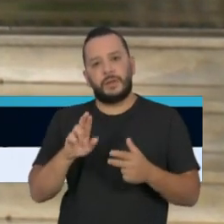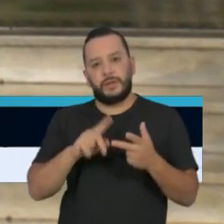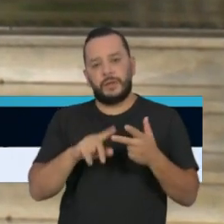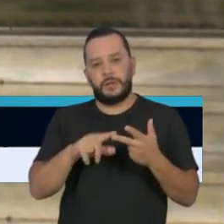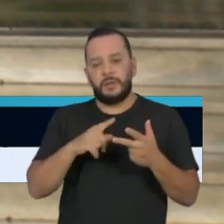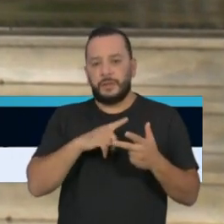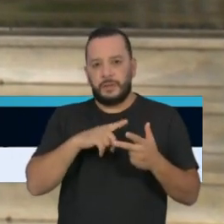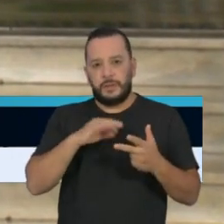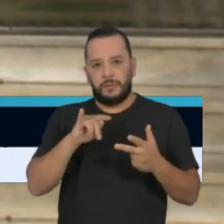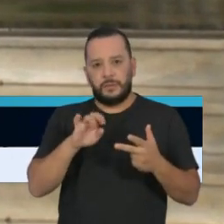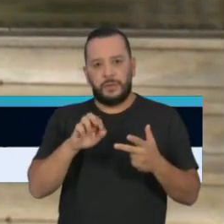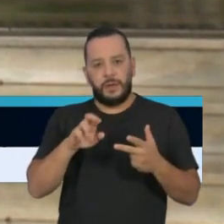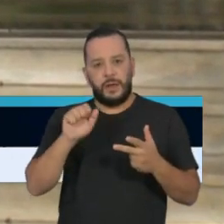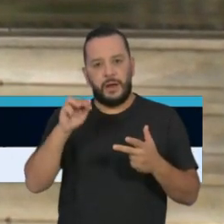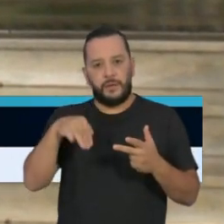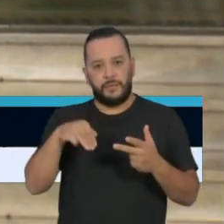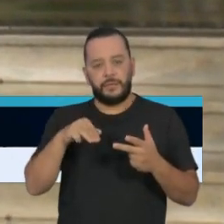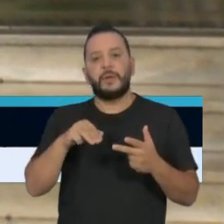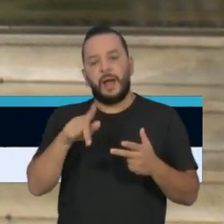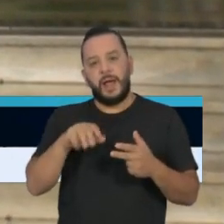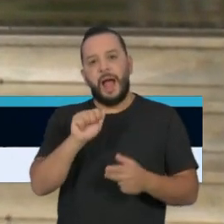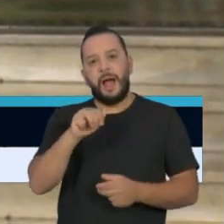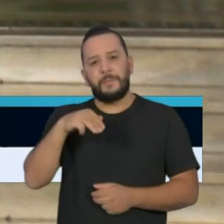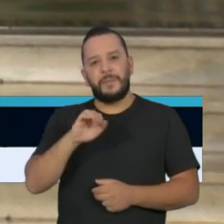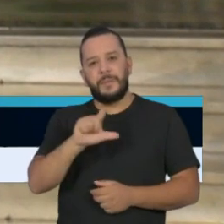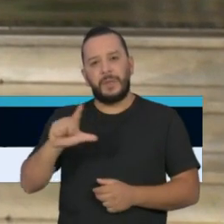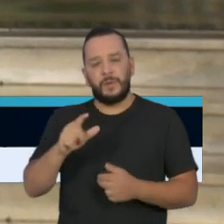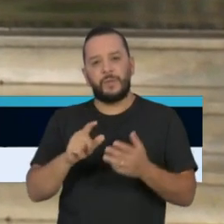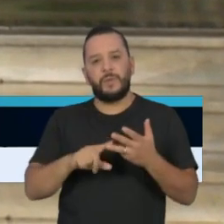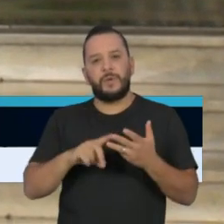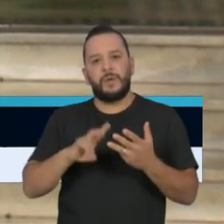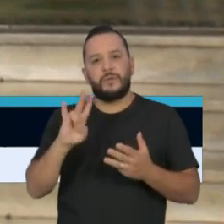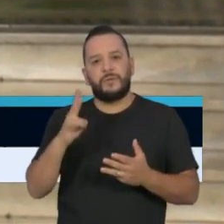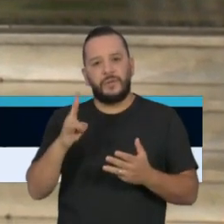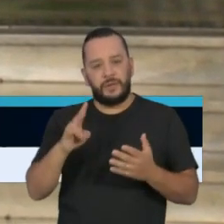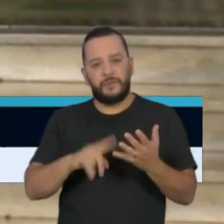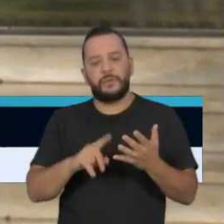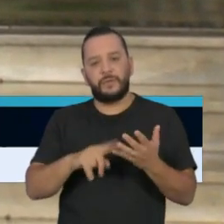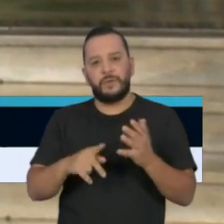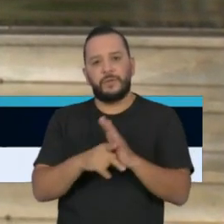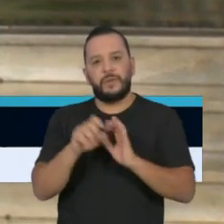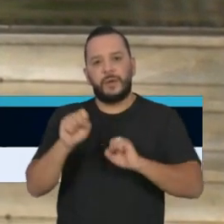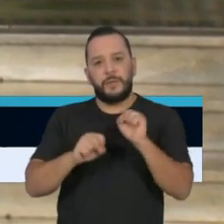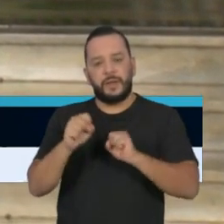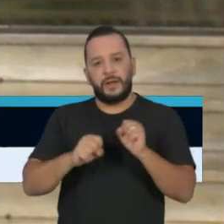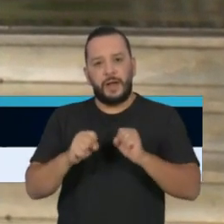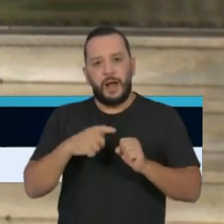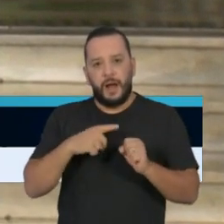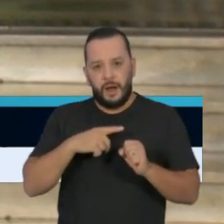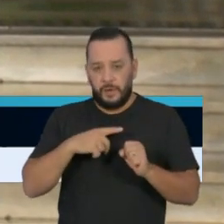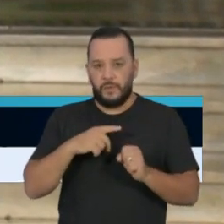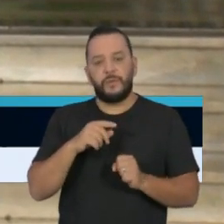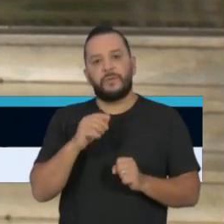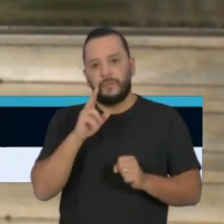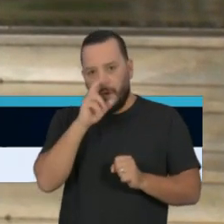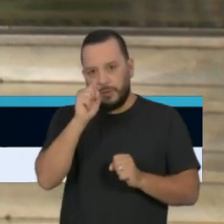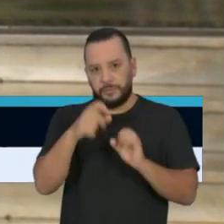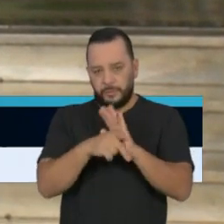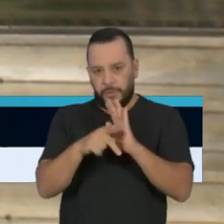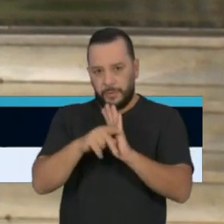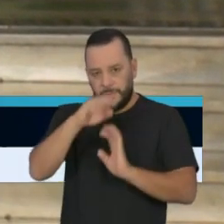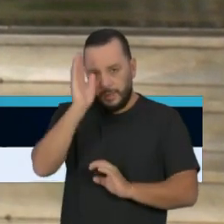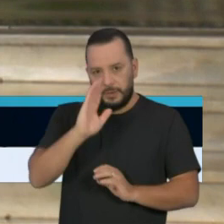UnitedHealth, que é o Grupo Amil, a Vivo, a Volkswagen do Brasil, o Banco XP e a